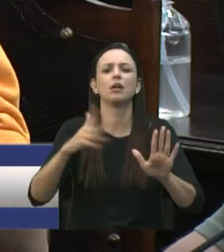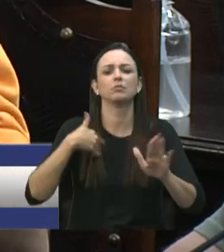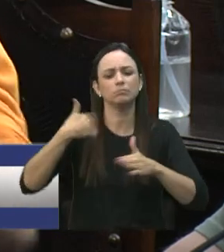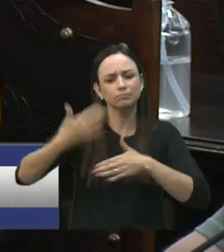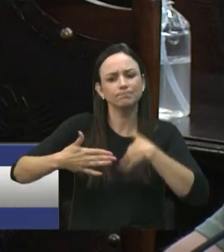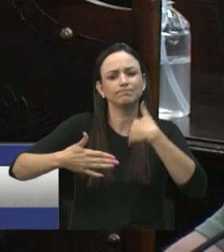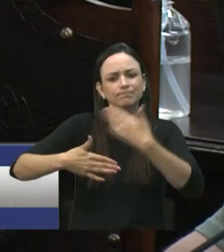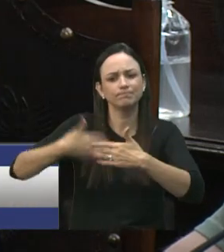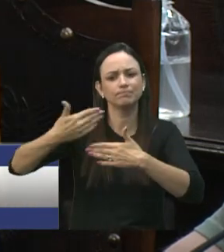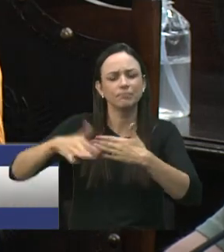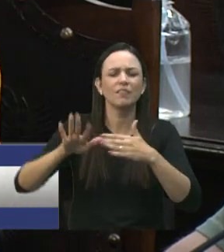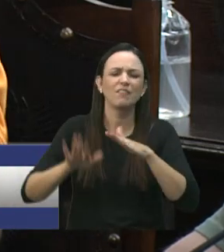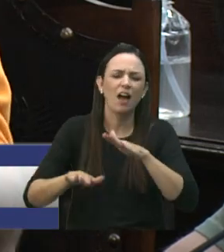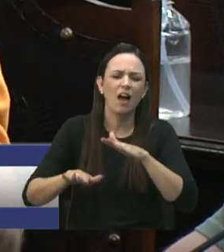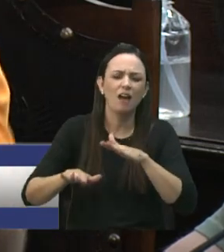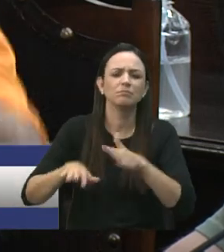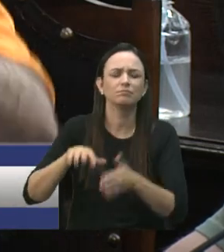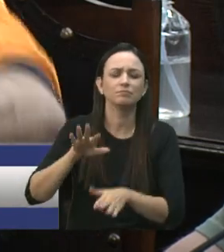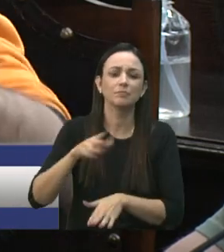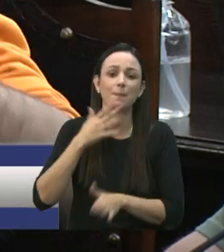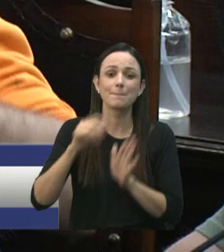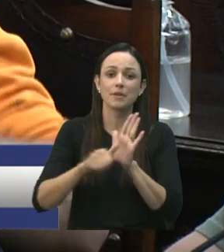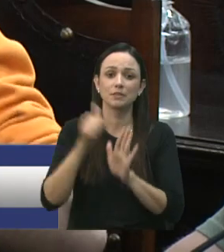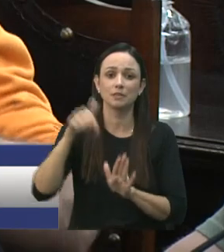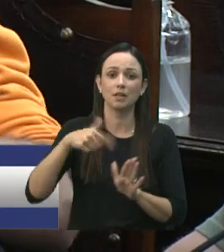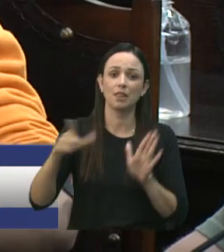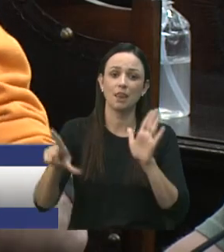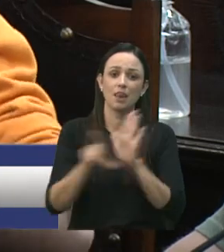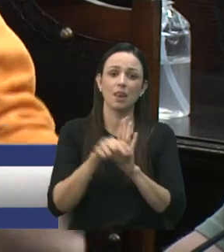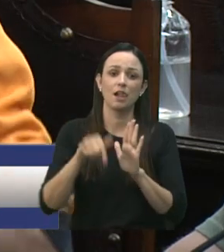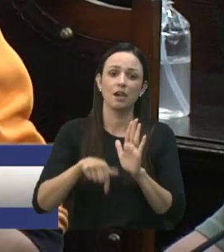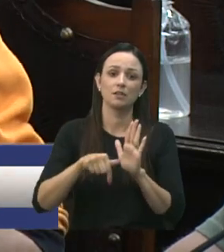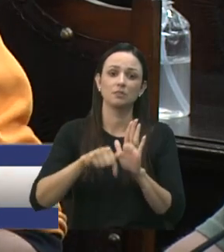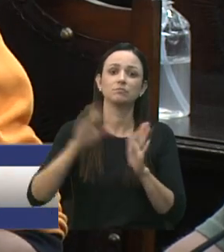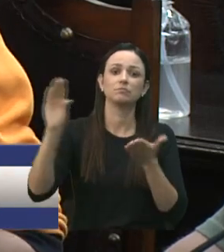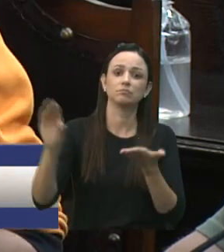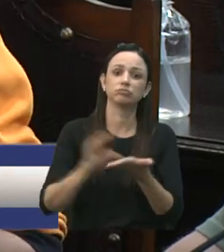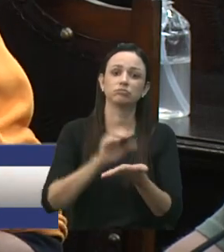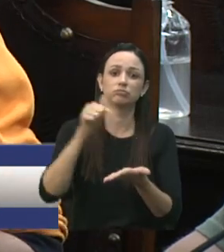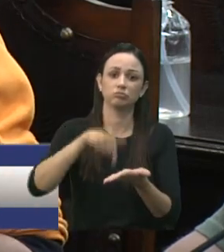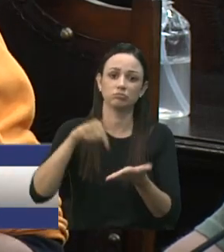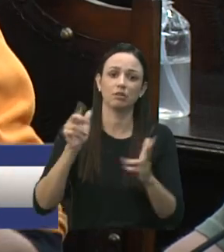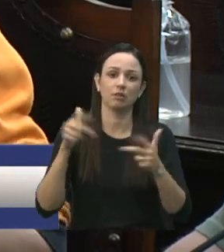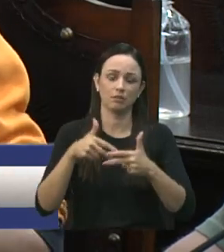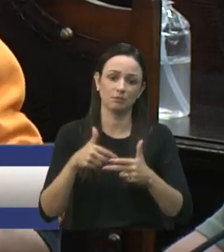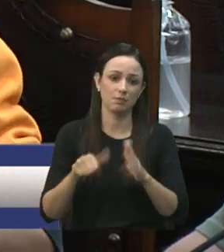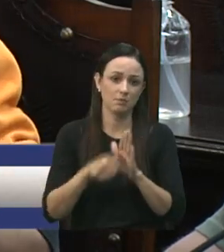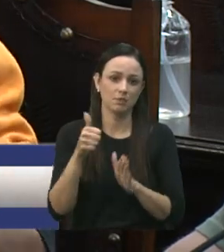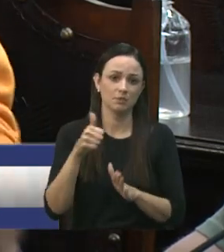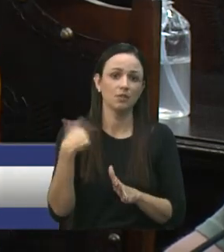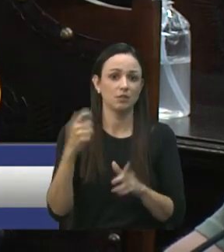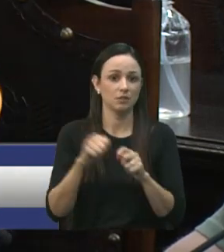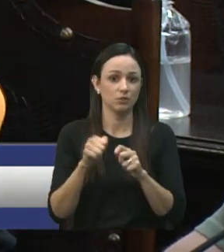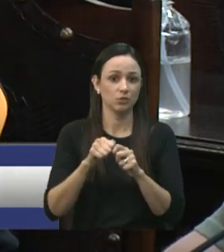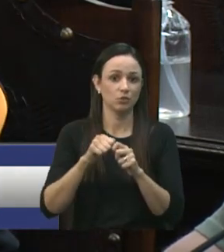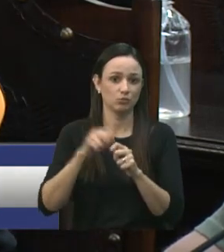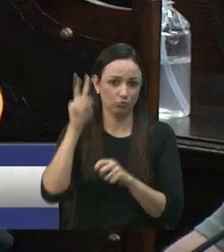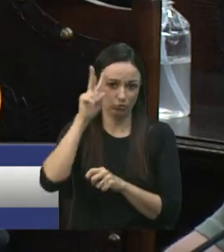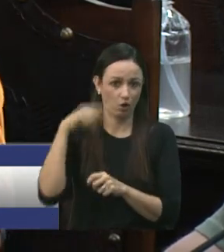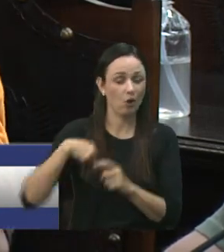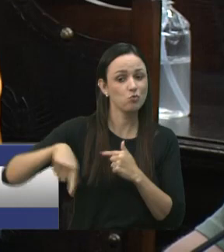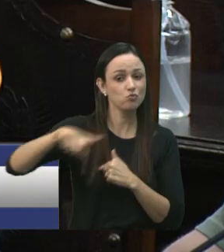caminhando, engatinhando. É a primeira vez na história da Câmara que nós temos uma lei de emendas parlamentares da Câmara. Então, nós estamos fazendo história